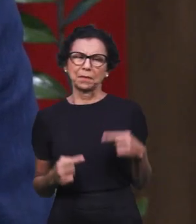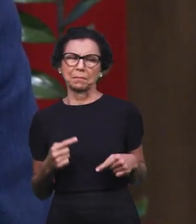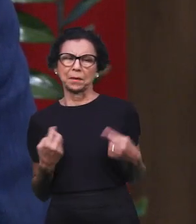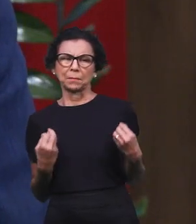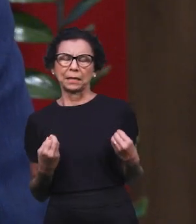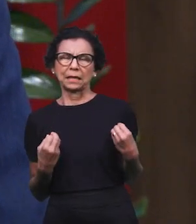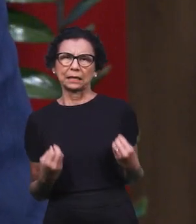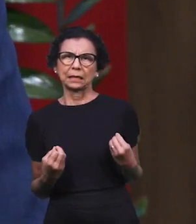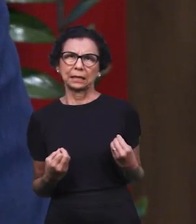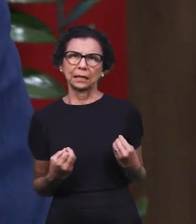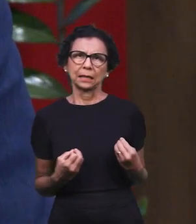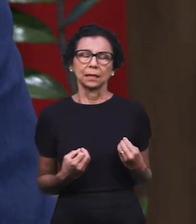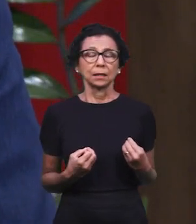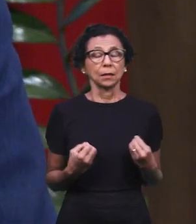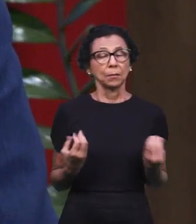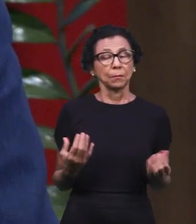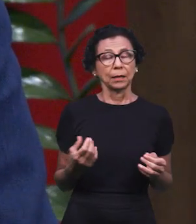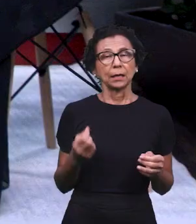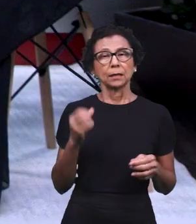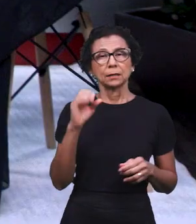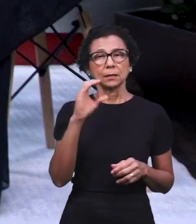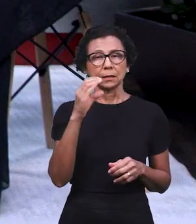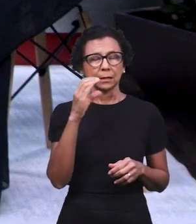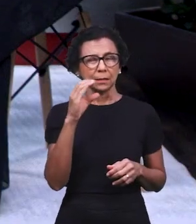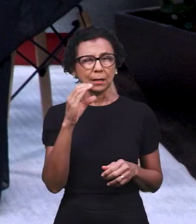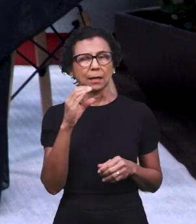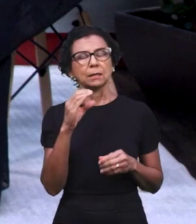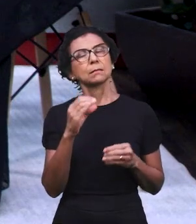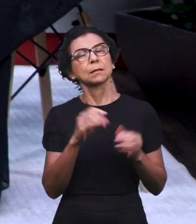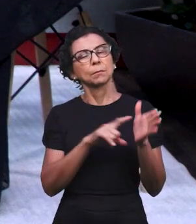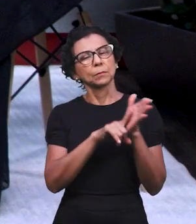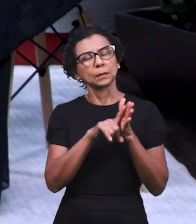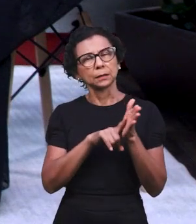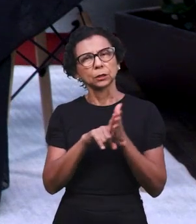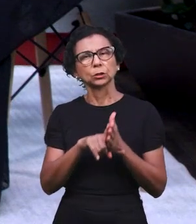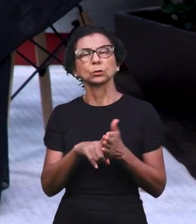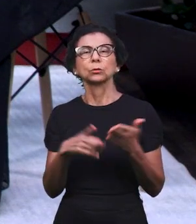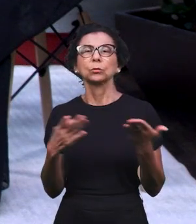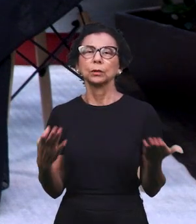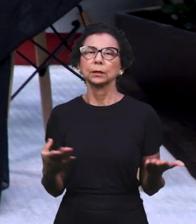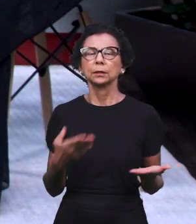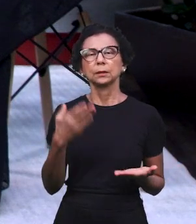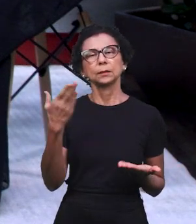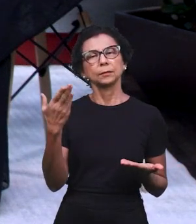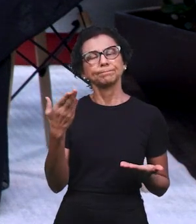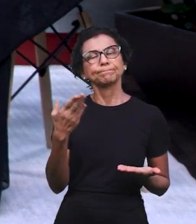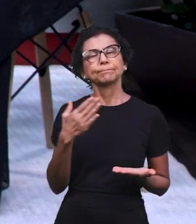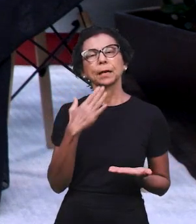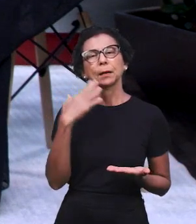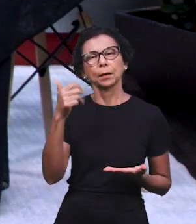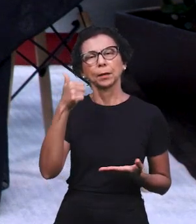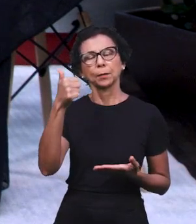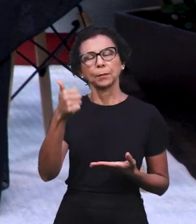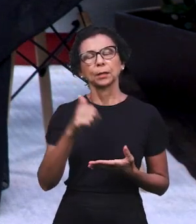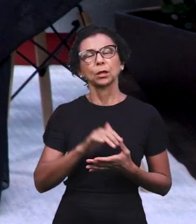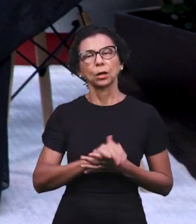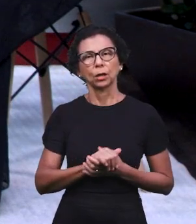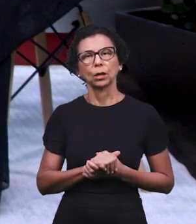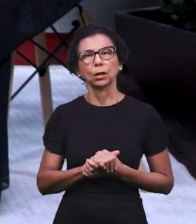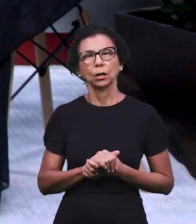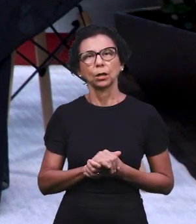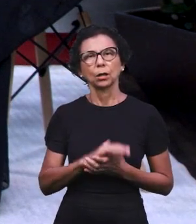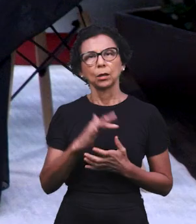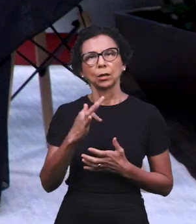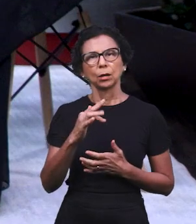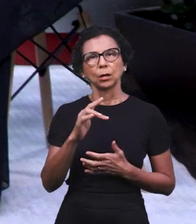flúor. Agora uma pergunta minha, fio dental precisa ter cera? A gente vê essa diferença quando a gente compra.